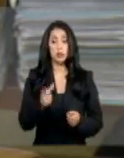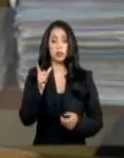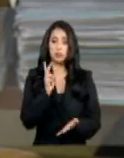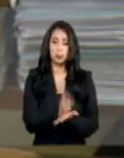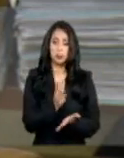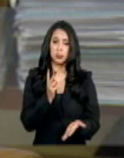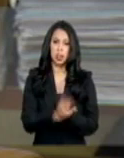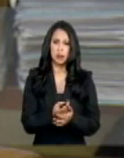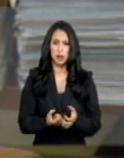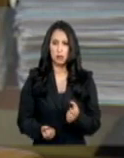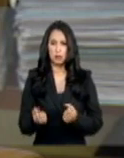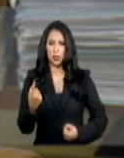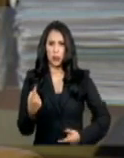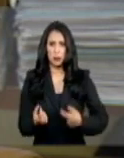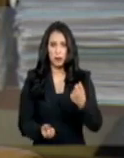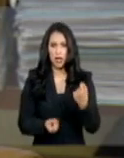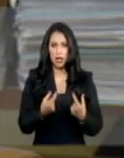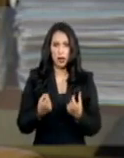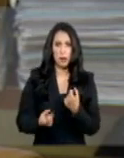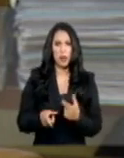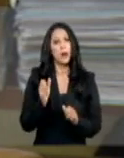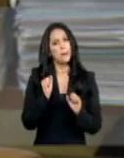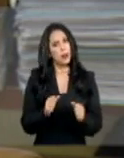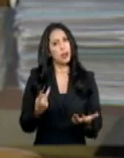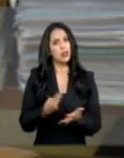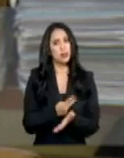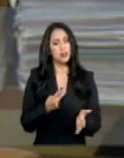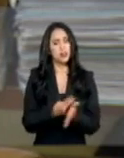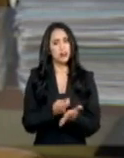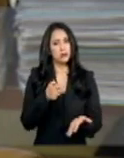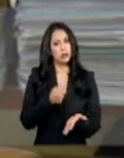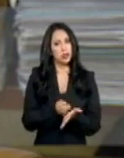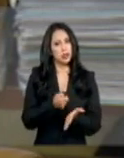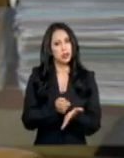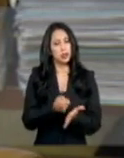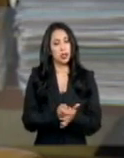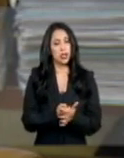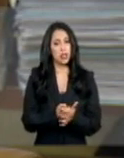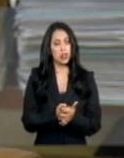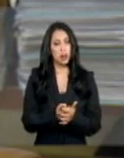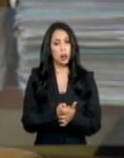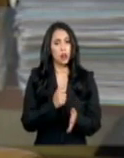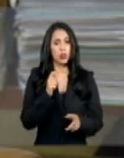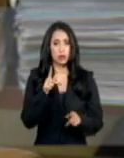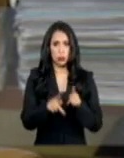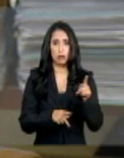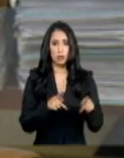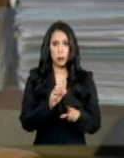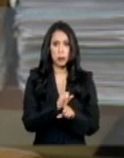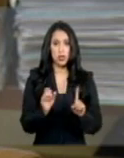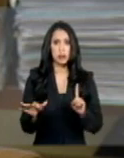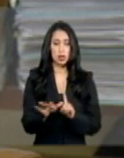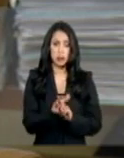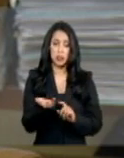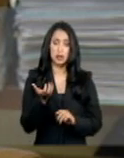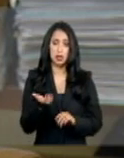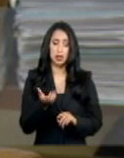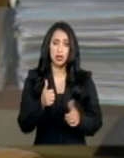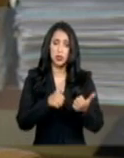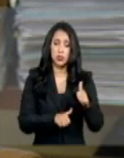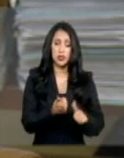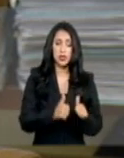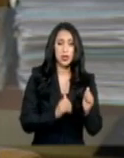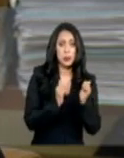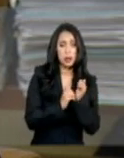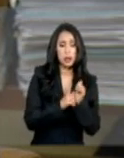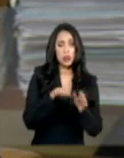casos excepcionais diante de exigências impostas pelo interesse público não se pode desconsiderar um exame dessa questão do sigilo bancário